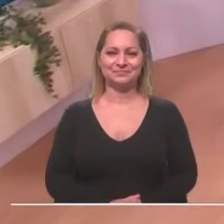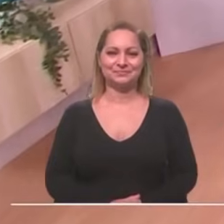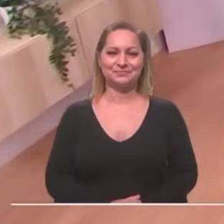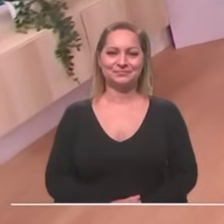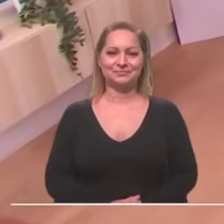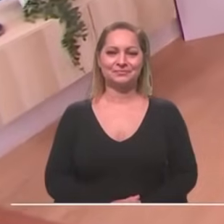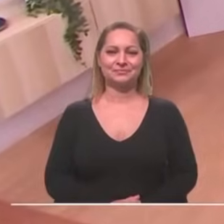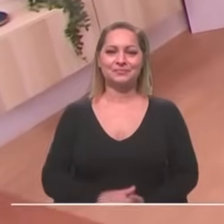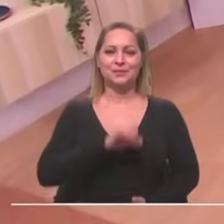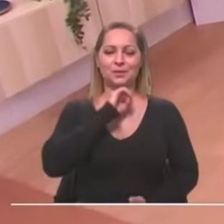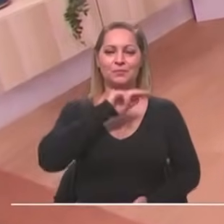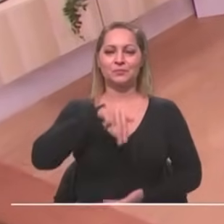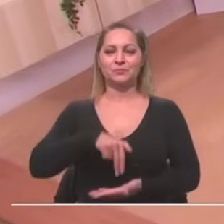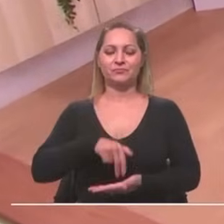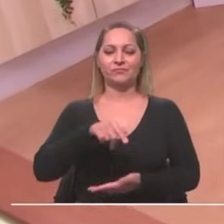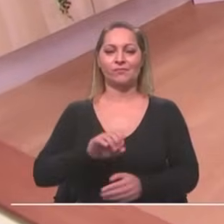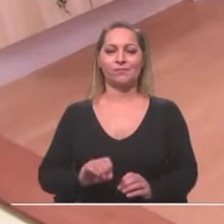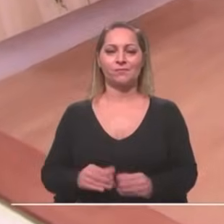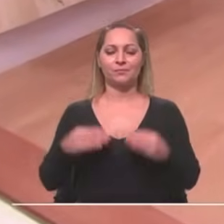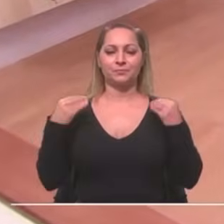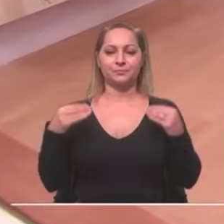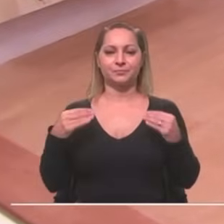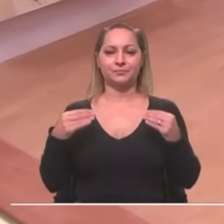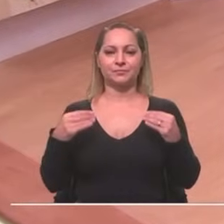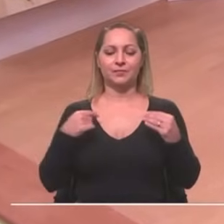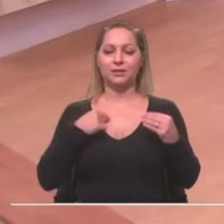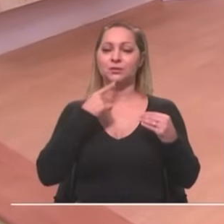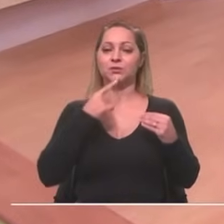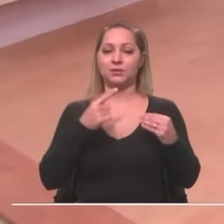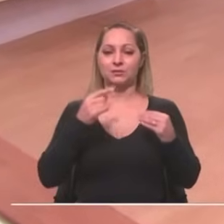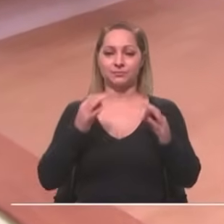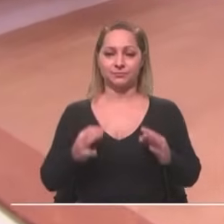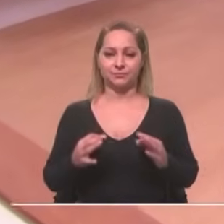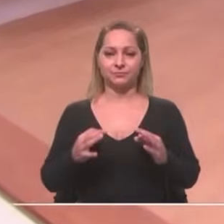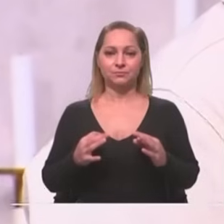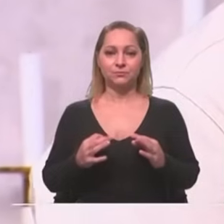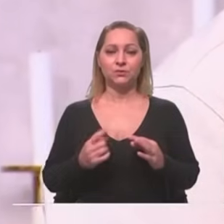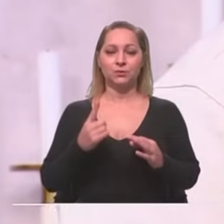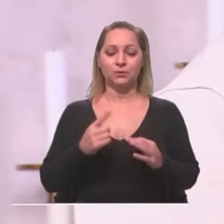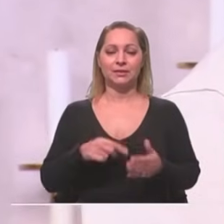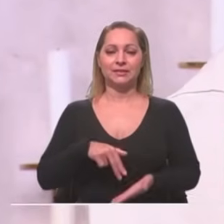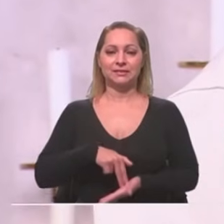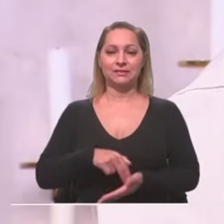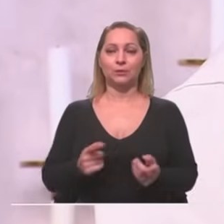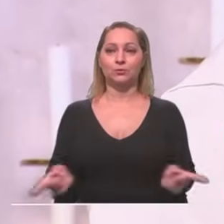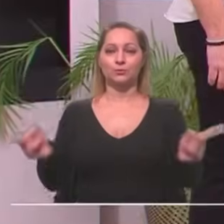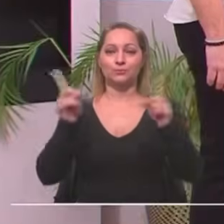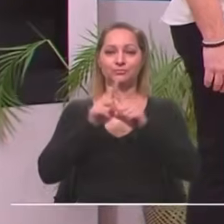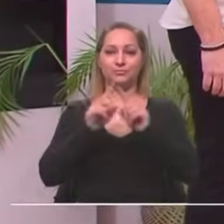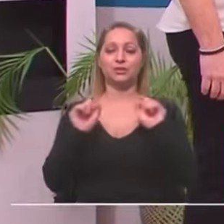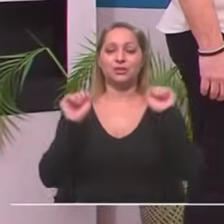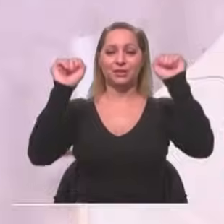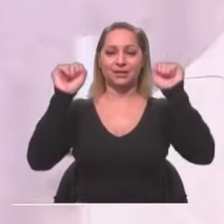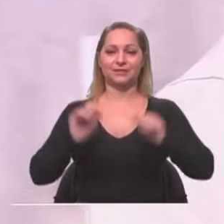pode-se voltar ao centro. Vamos fazer o primeiro exercício a partir da minha voz de em posição, por intermédio de um salto. Leva as mãos lá acima e estica os